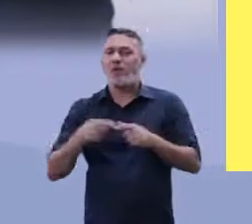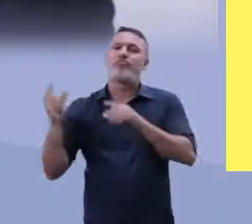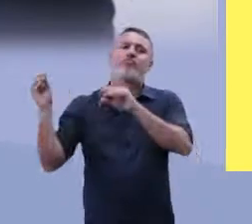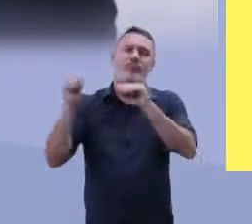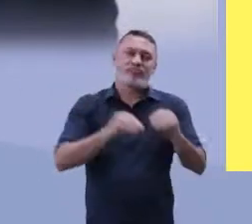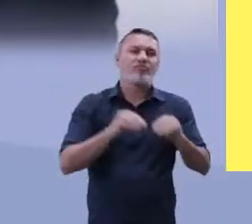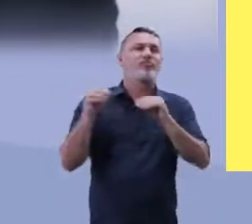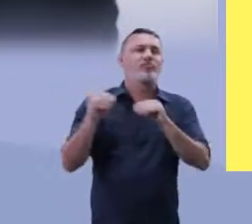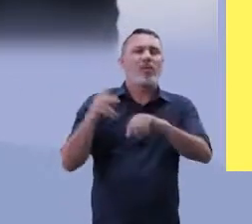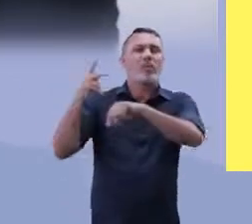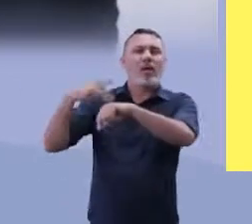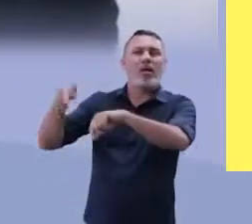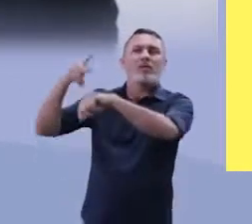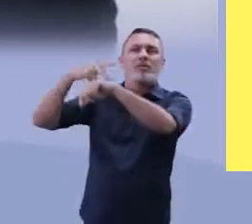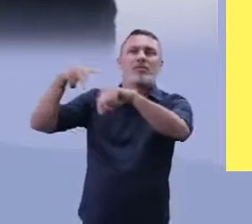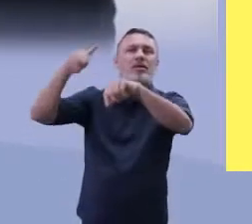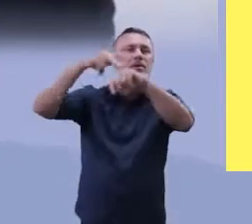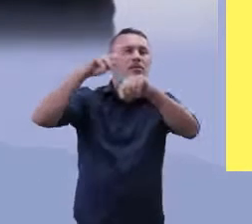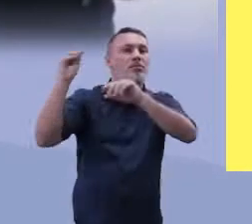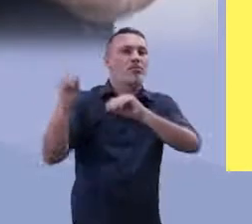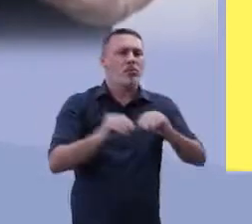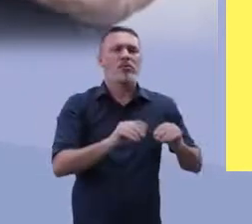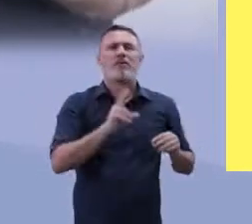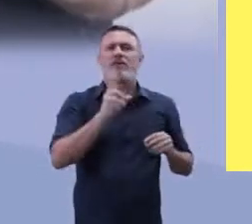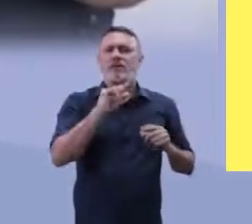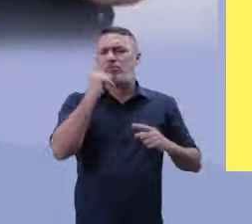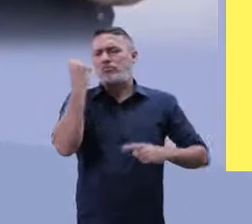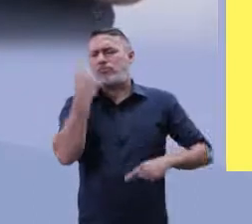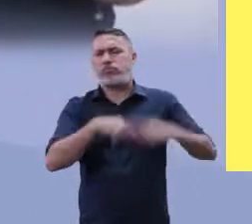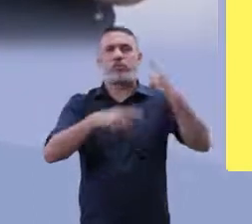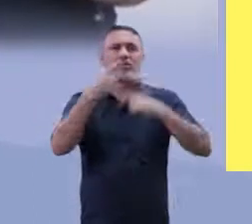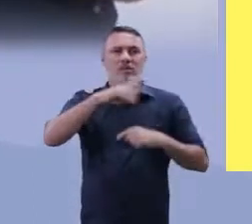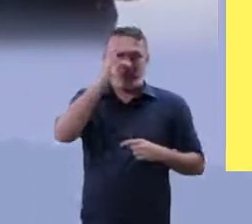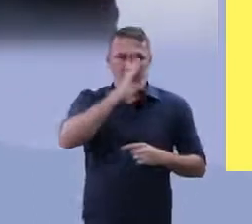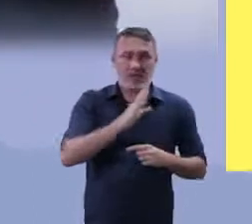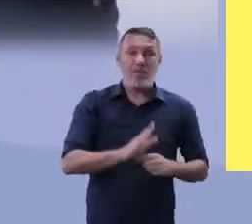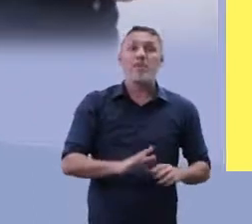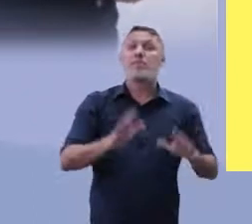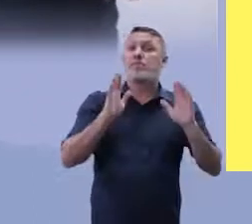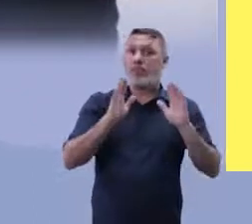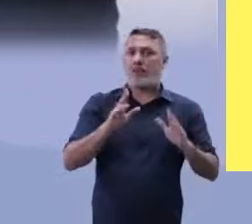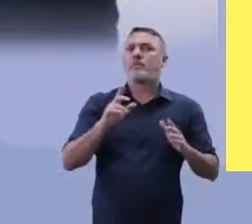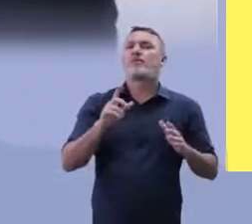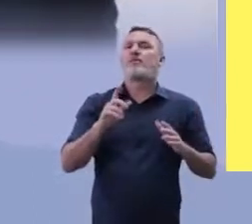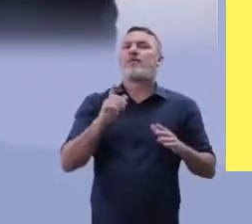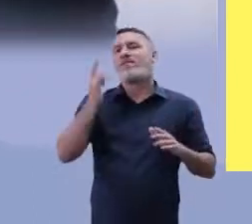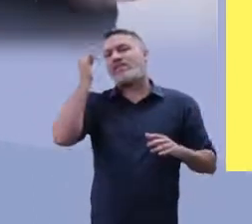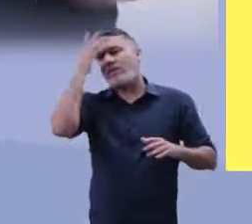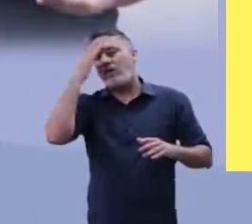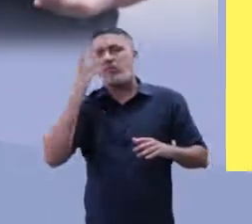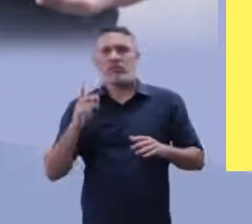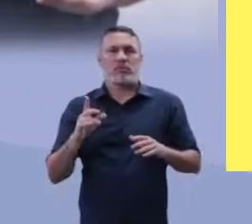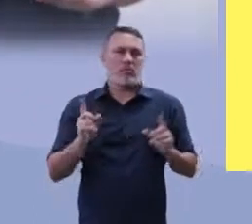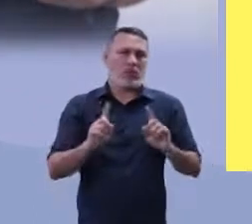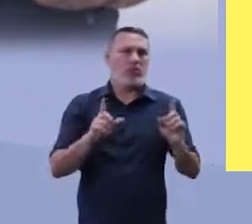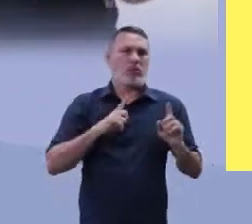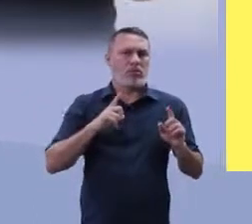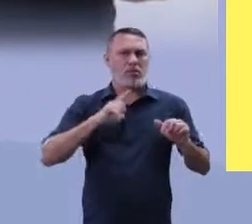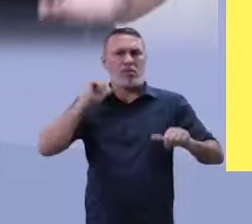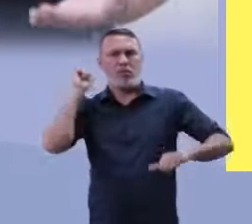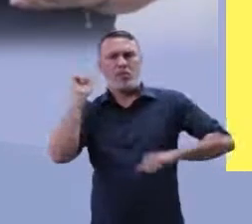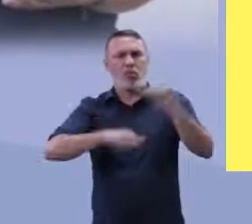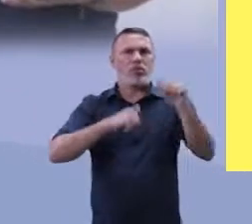a chegada de todos eles, tudo enriquecerá, mas também causará grandes mudanças